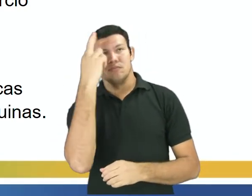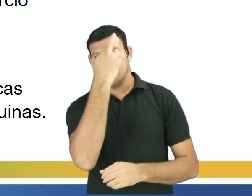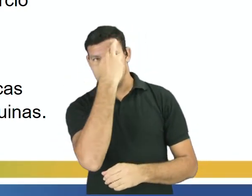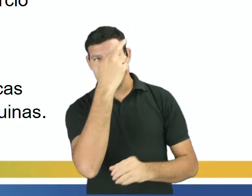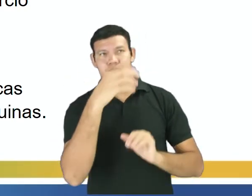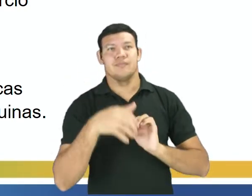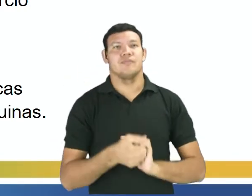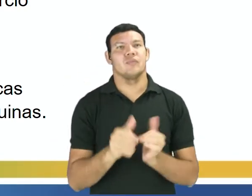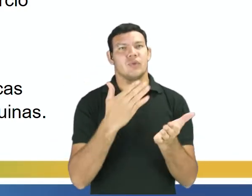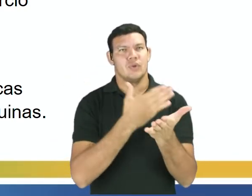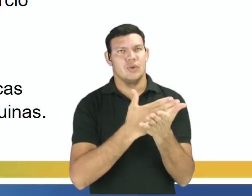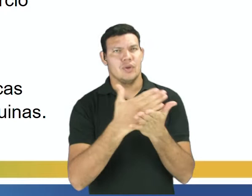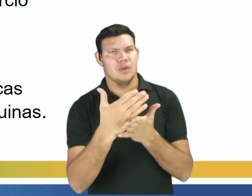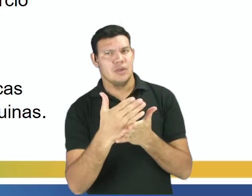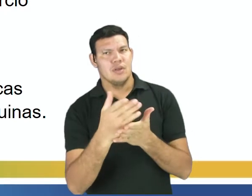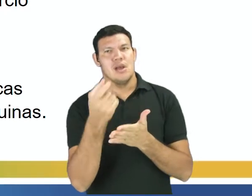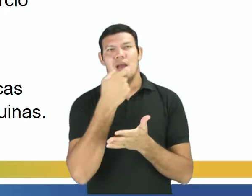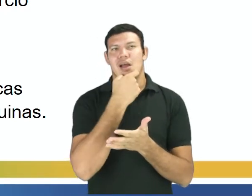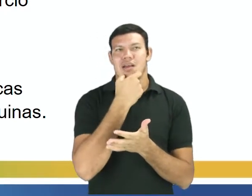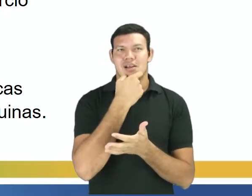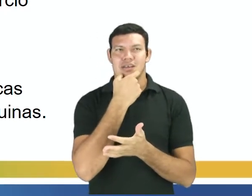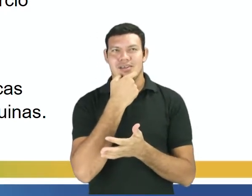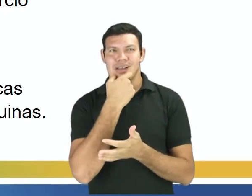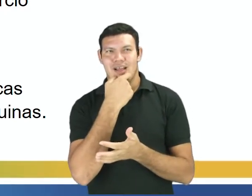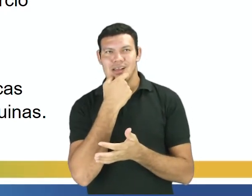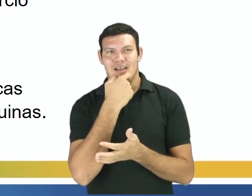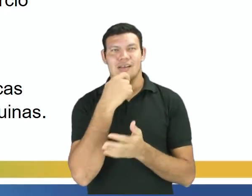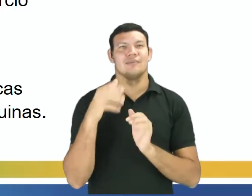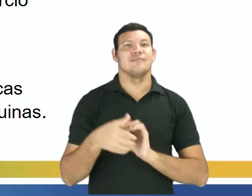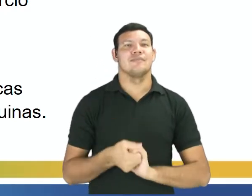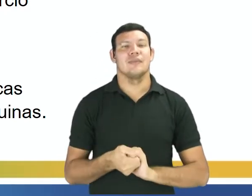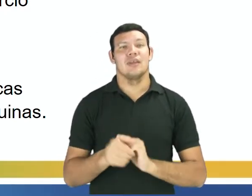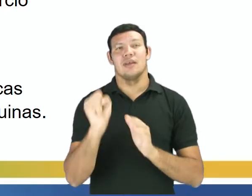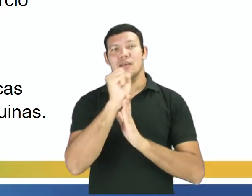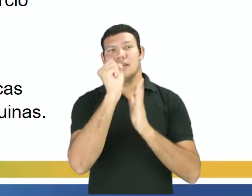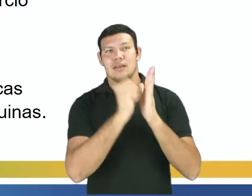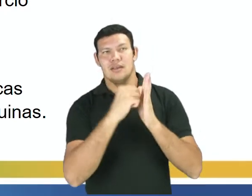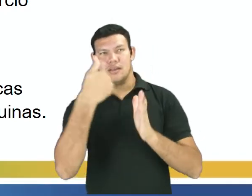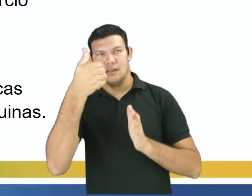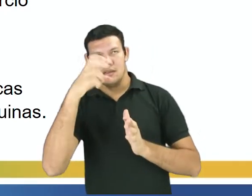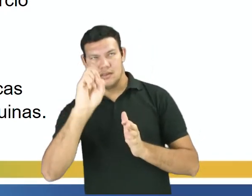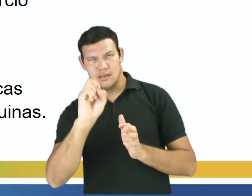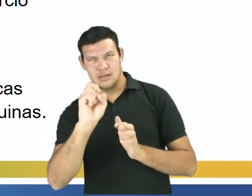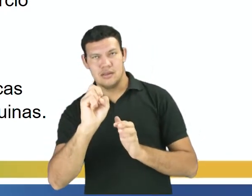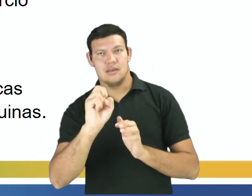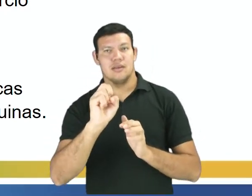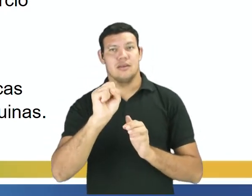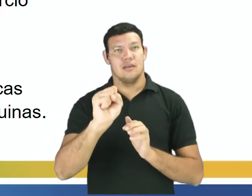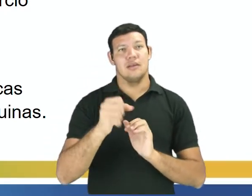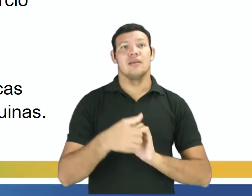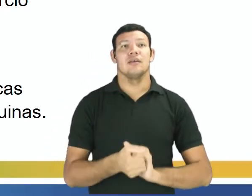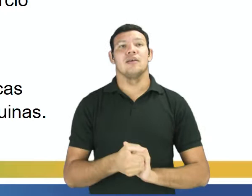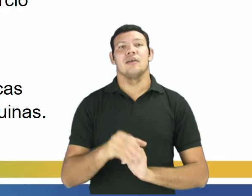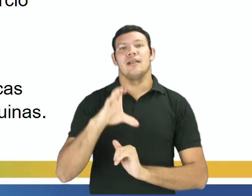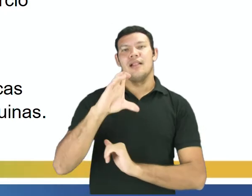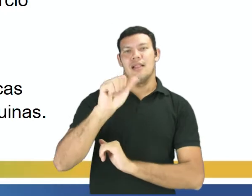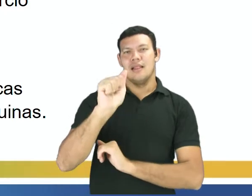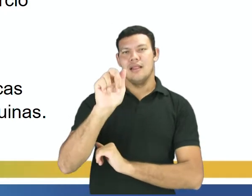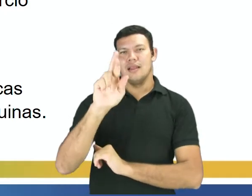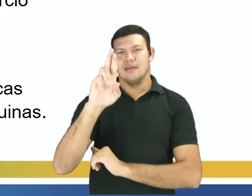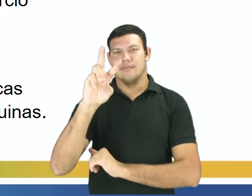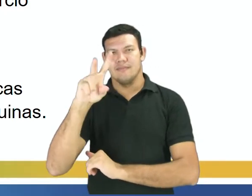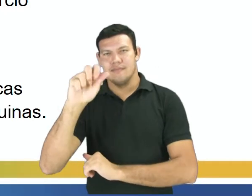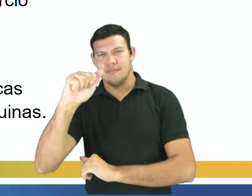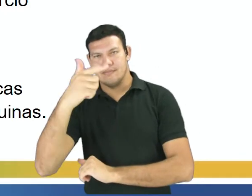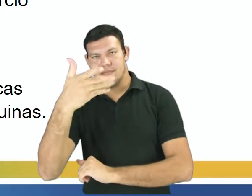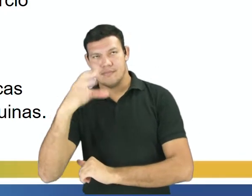potência mundial no século XVIII. No período, o carvão mineral era a principal fonte de energia. É bom